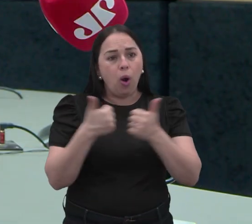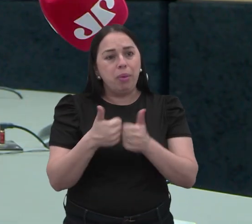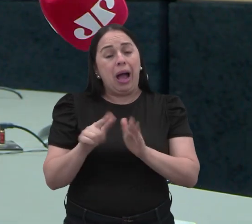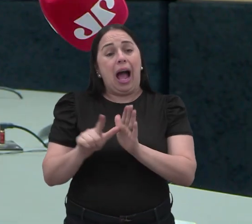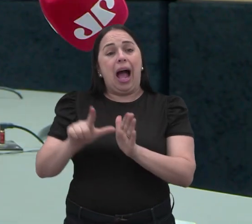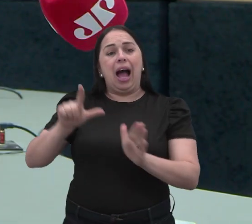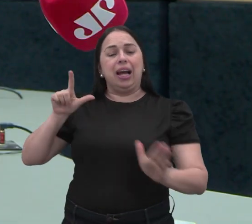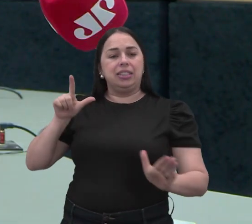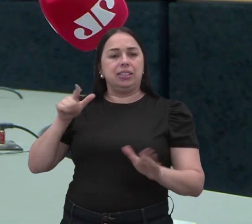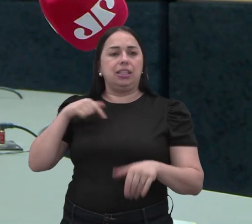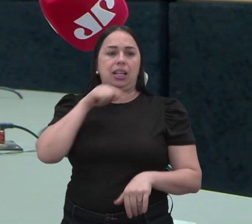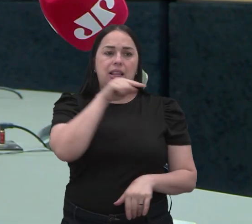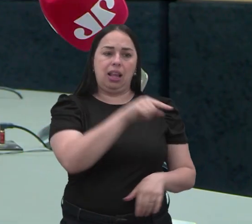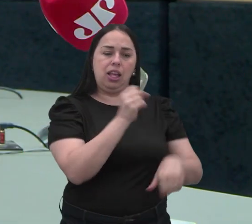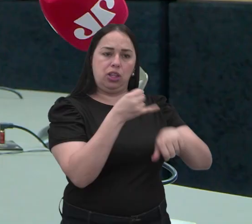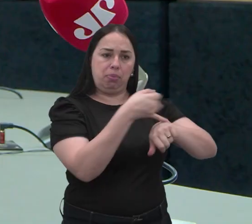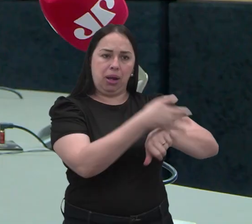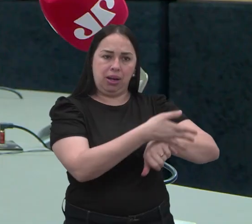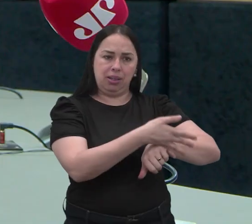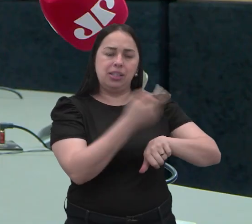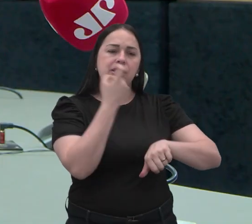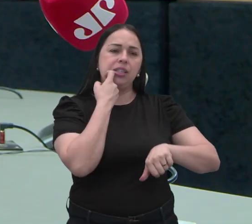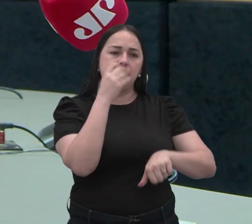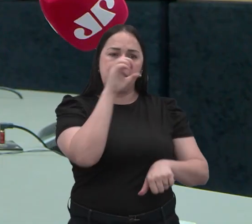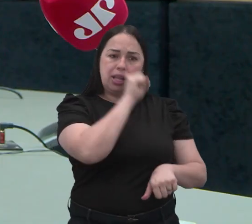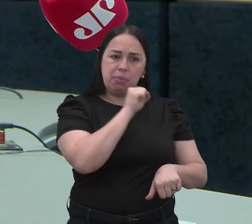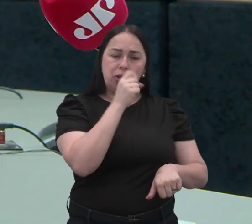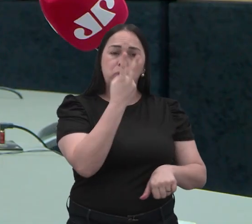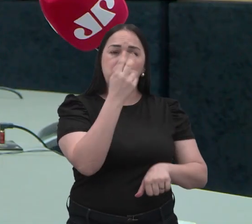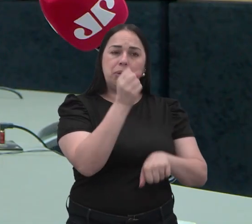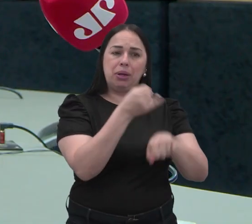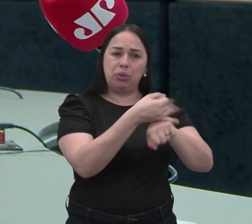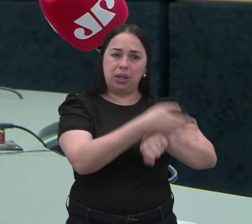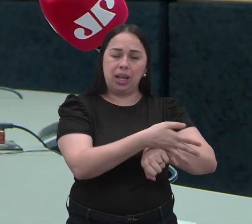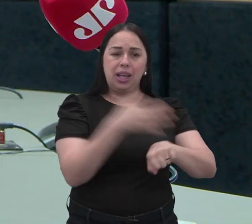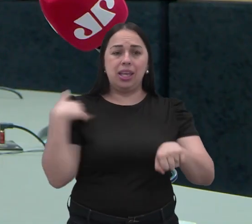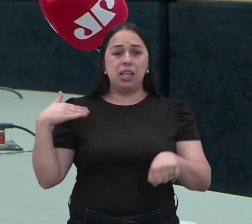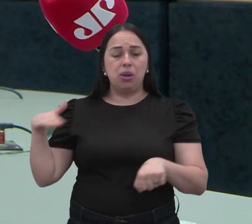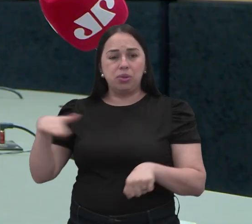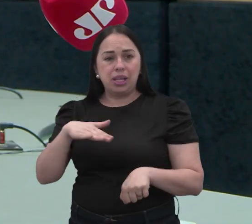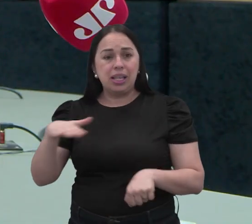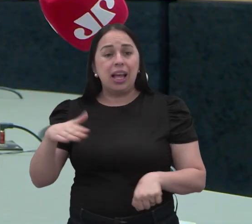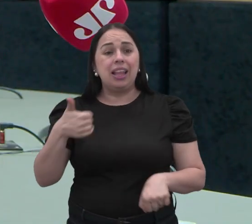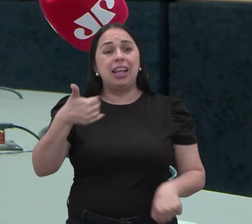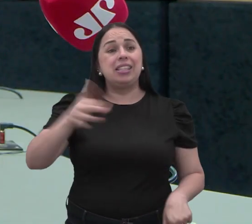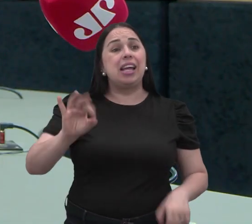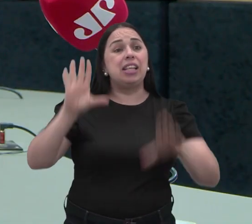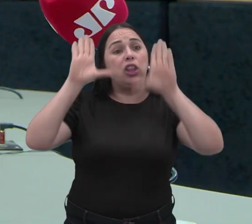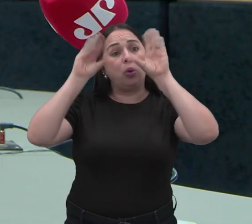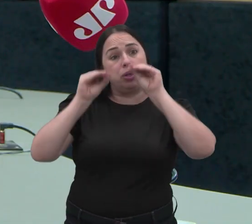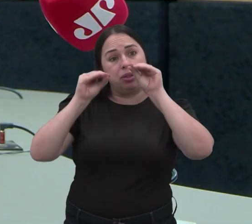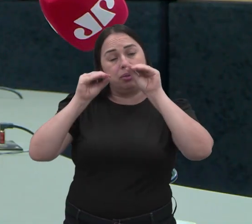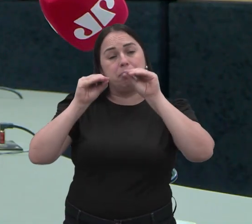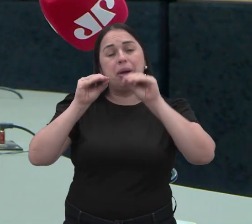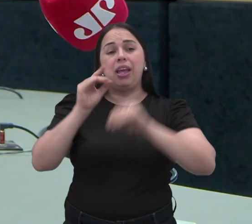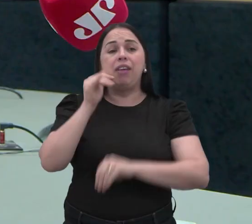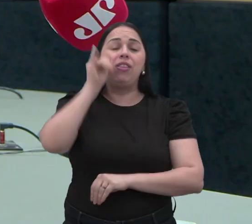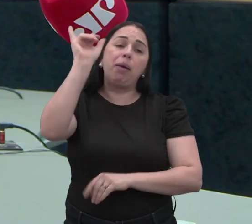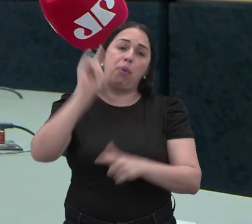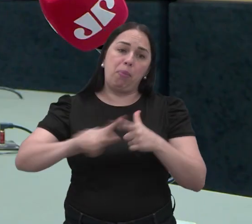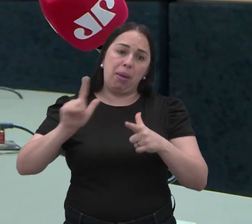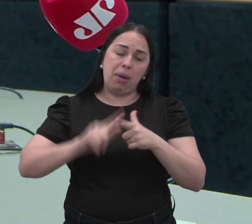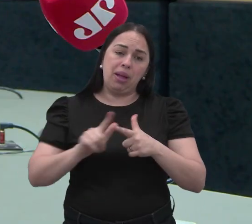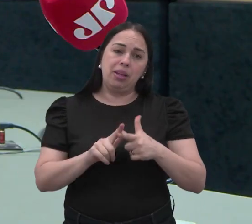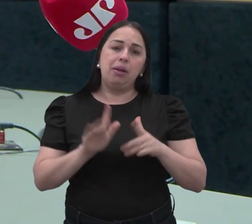exemplo, o horário que eu fazia madrugada de sexta para sábado às 2 da madrugada, eu saía daqui às 10 horas da noite, para não correr o risco.